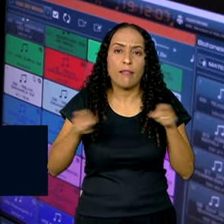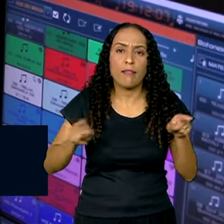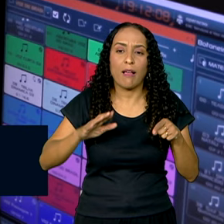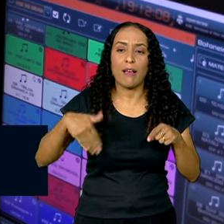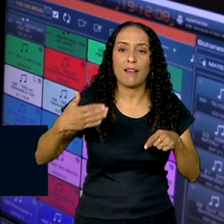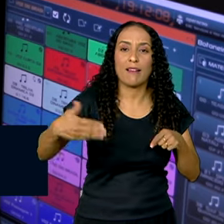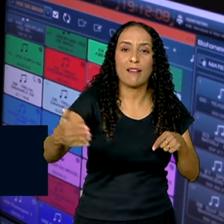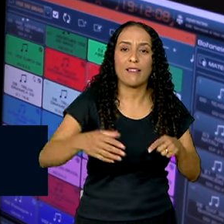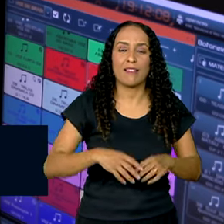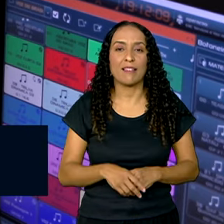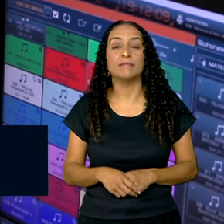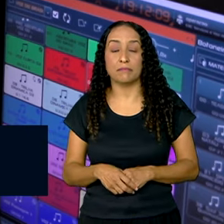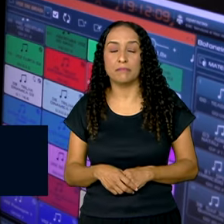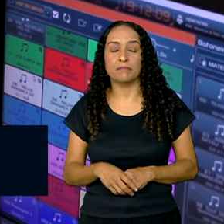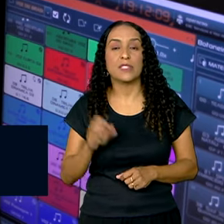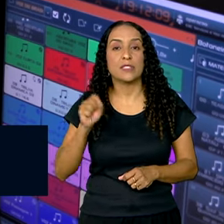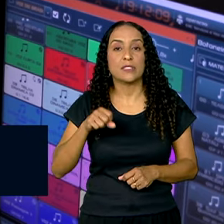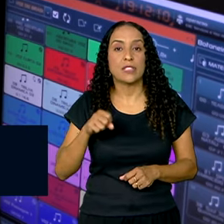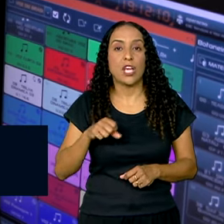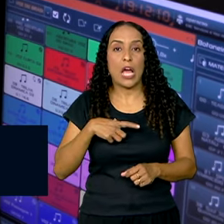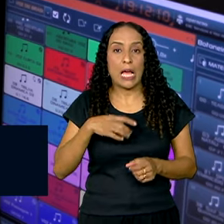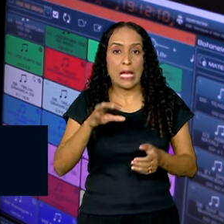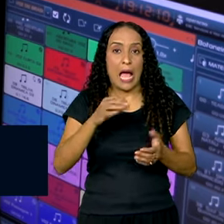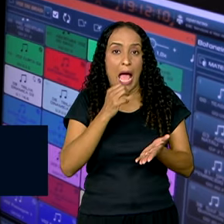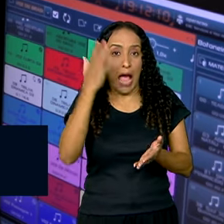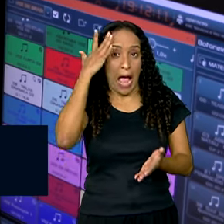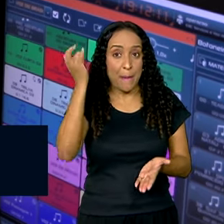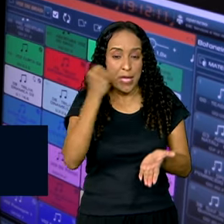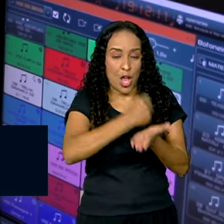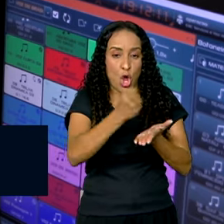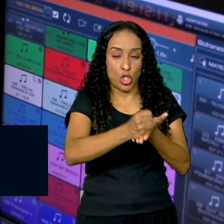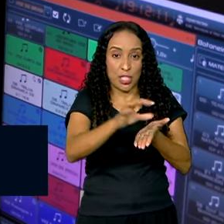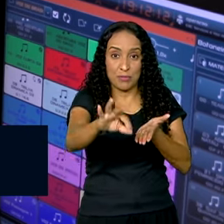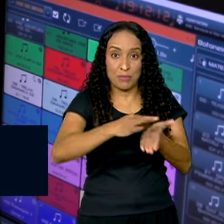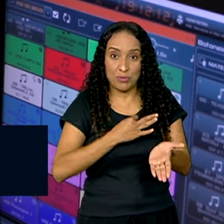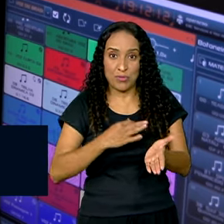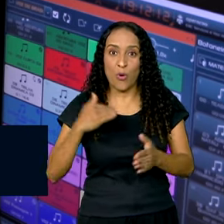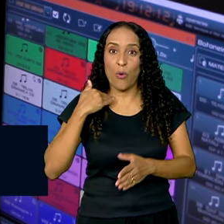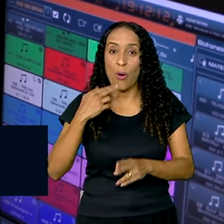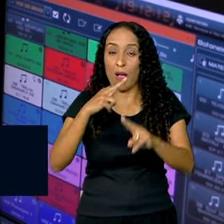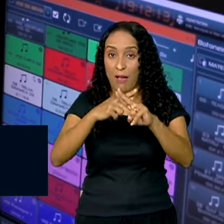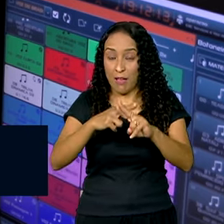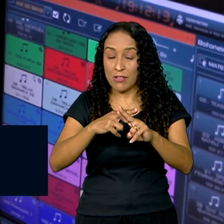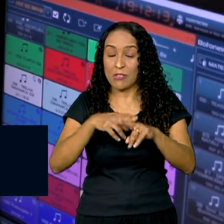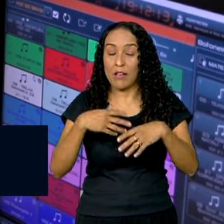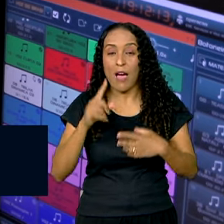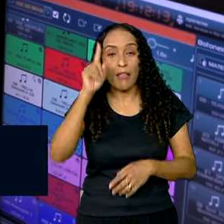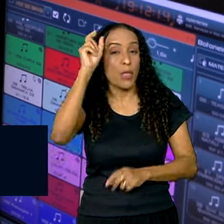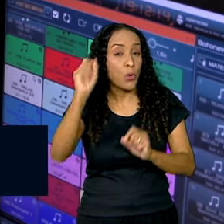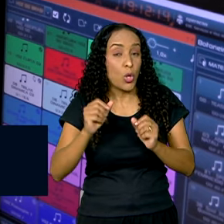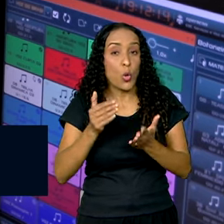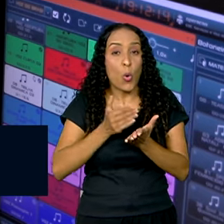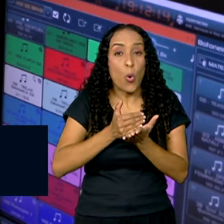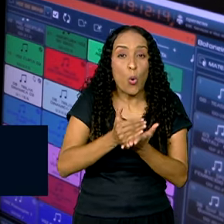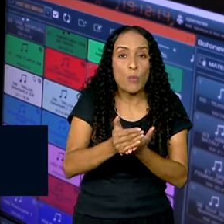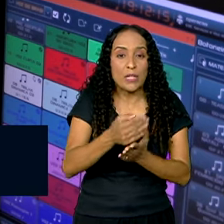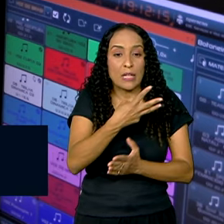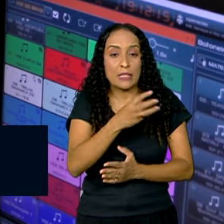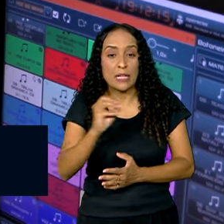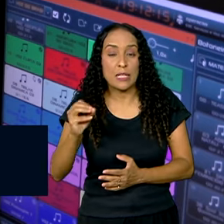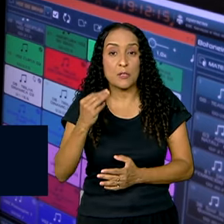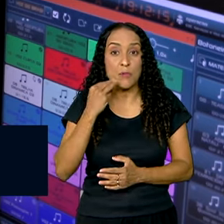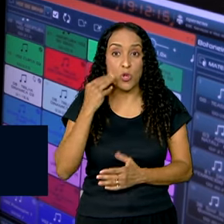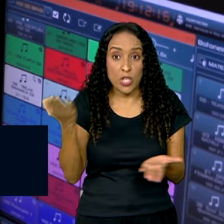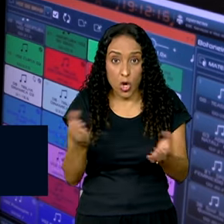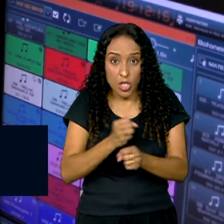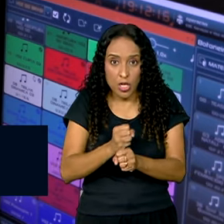próximos dias né é a gente assina o contrato amanhã né com a caixa A ideia é começar aí com esses 300 milhões